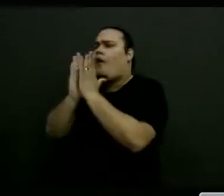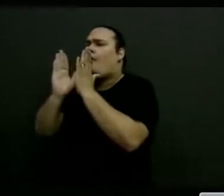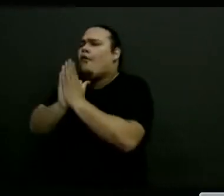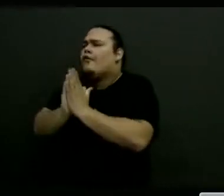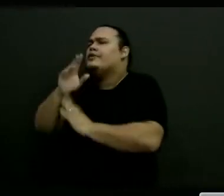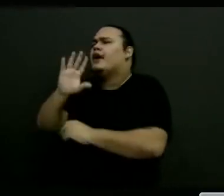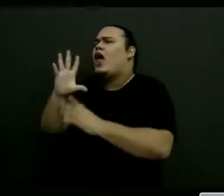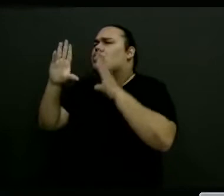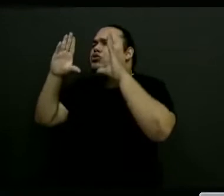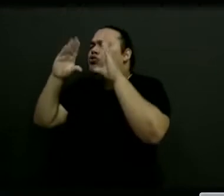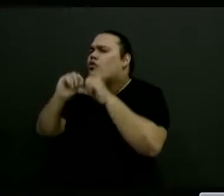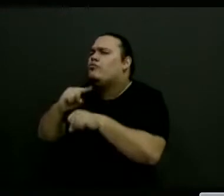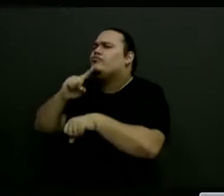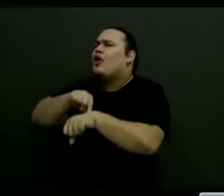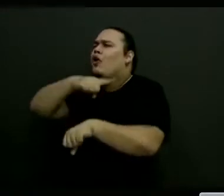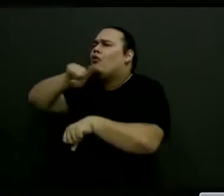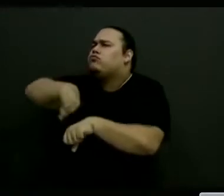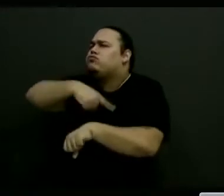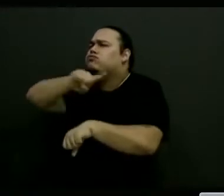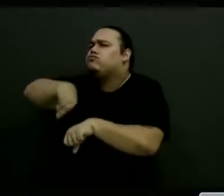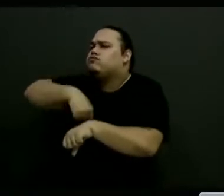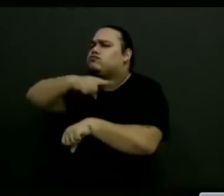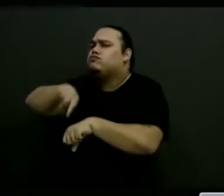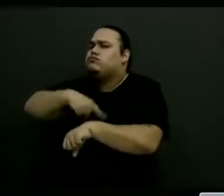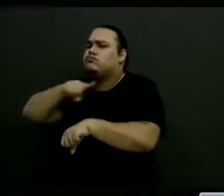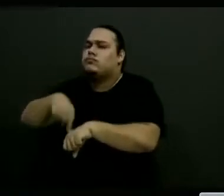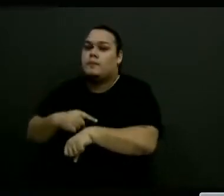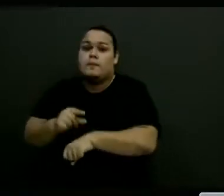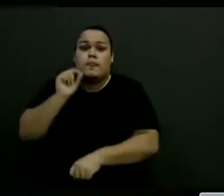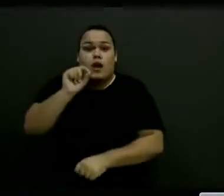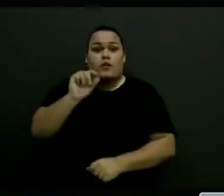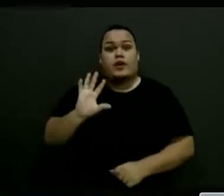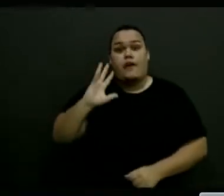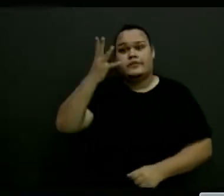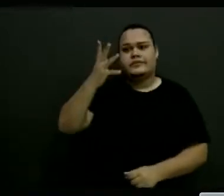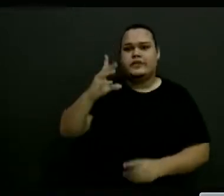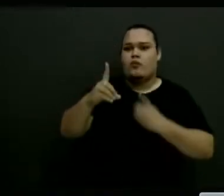A nomeação dos discípulos aconteceu no contexto da oração.